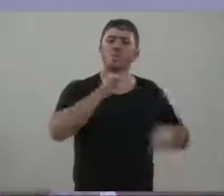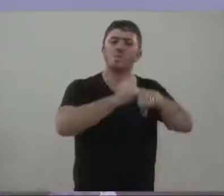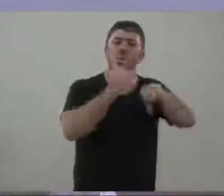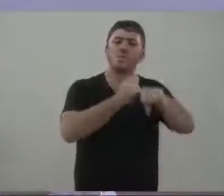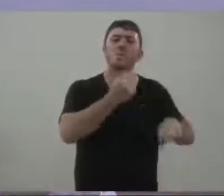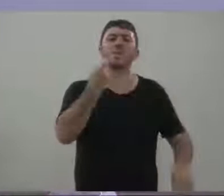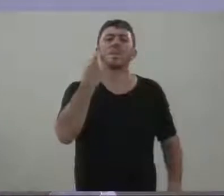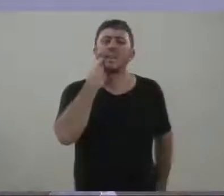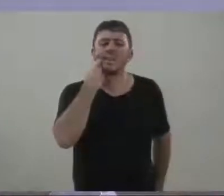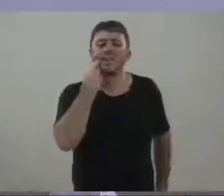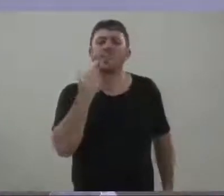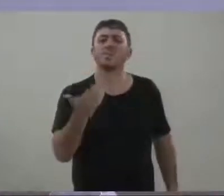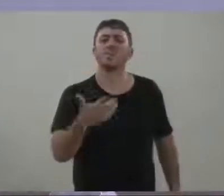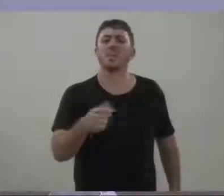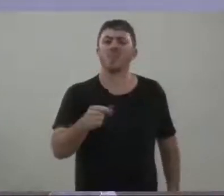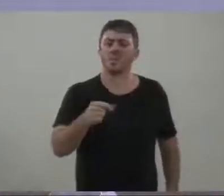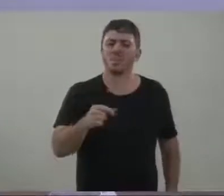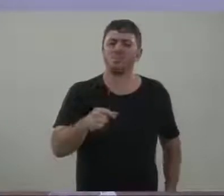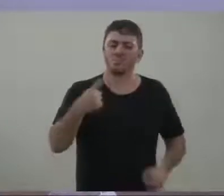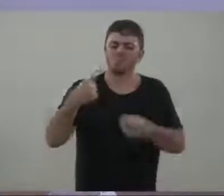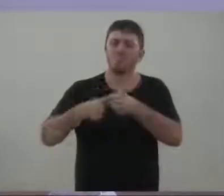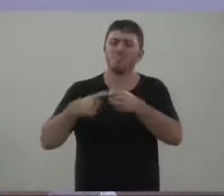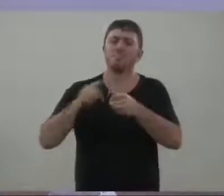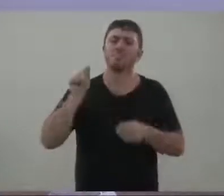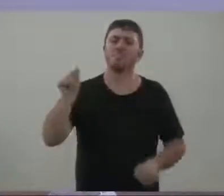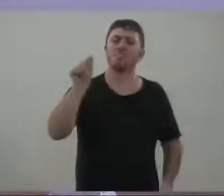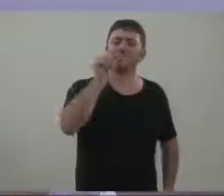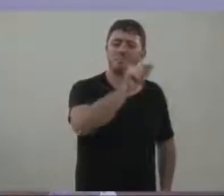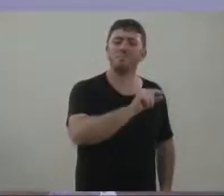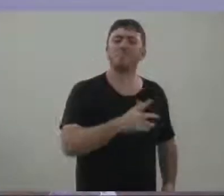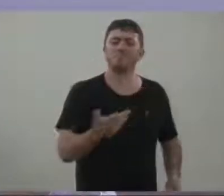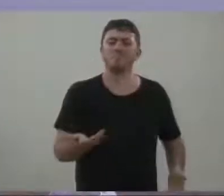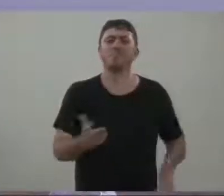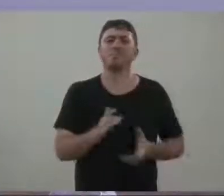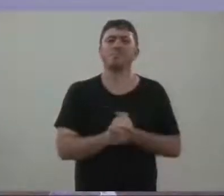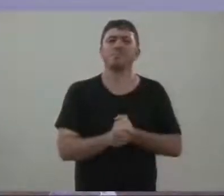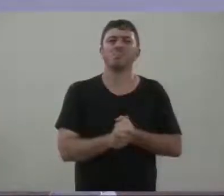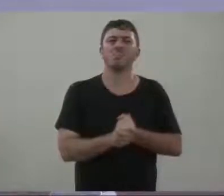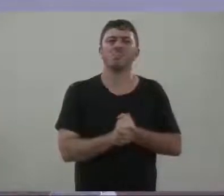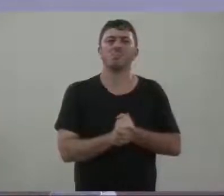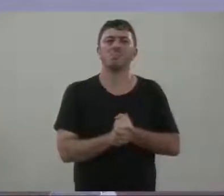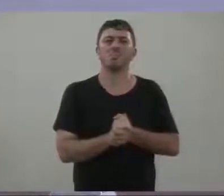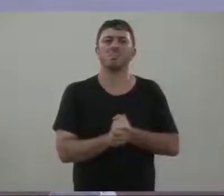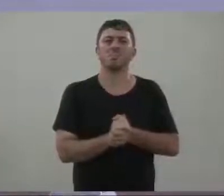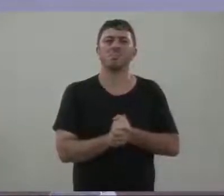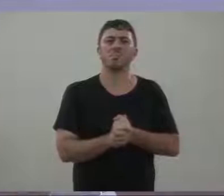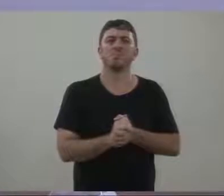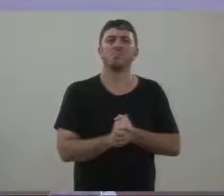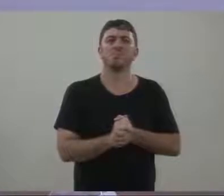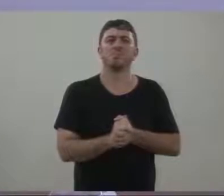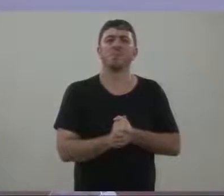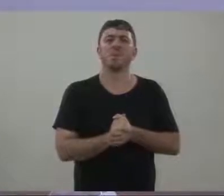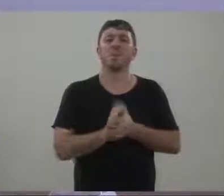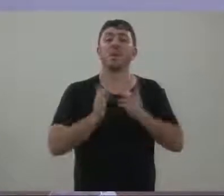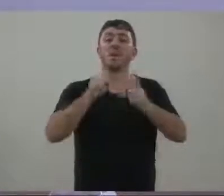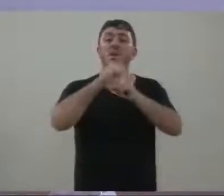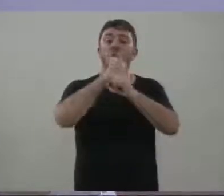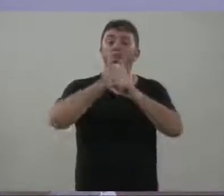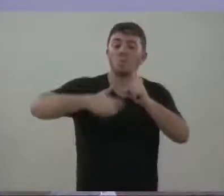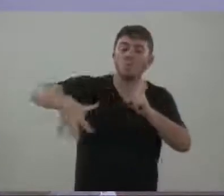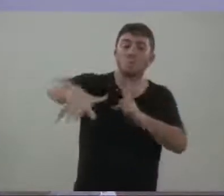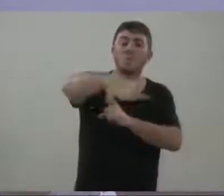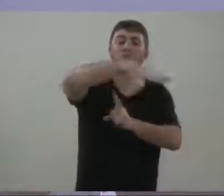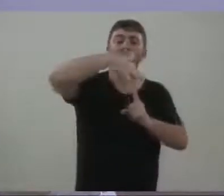Itatiba. É da causa. É da causa. Né? Sociedade Vinhedense